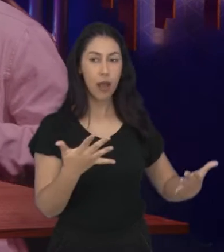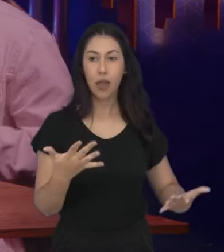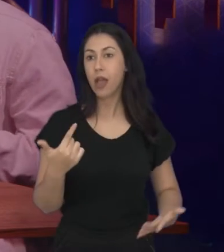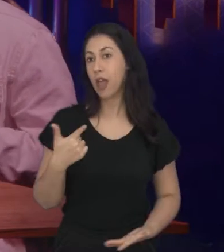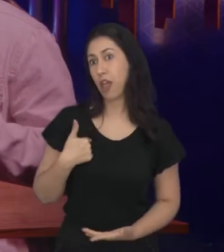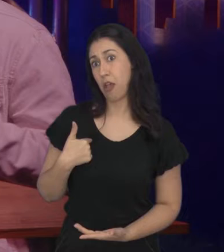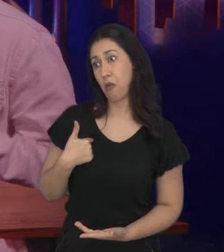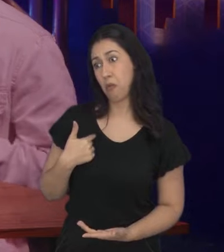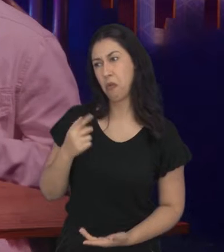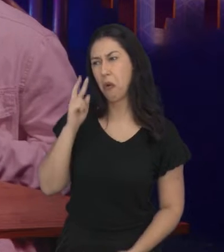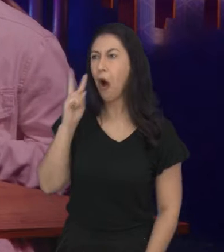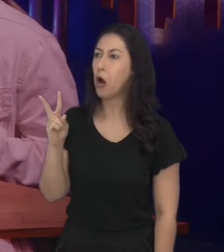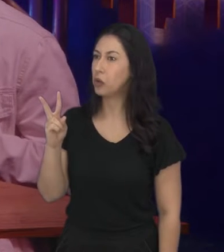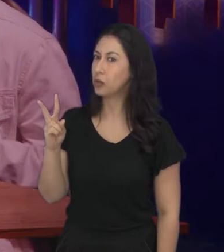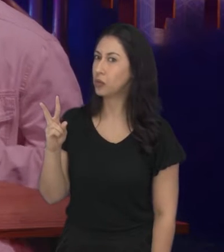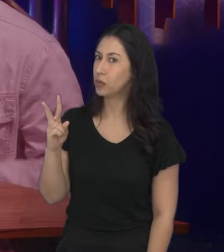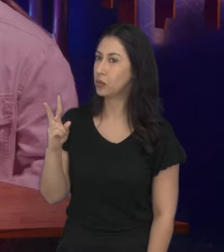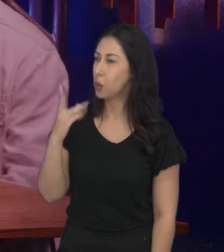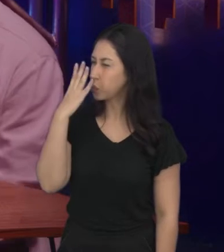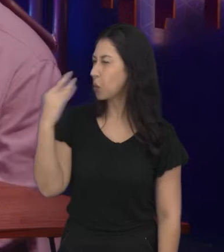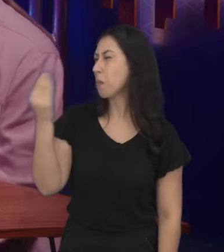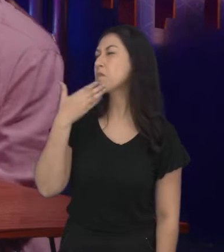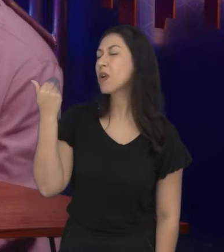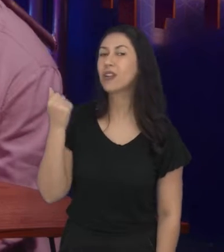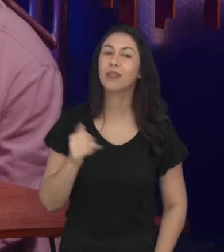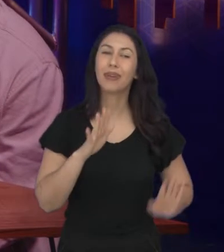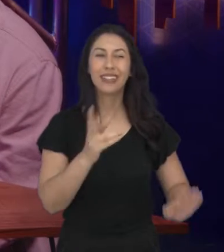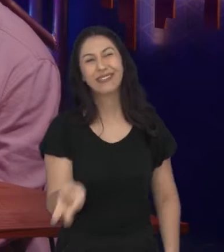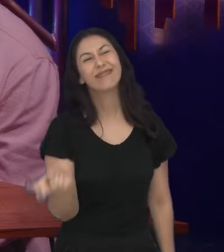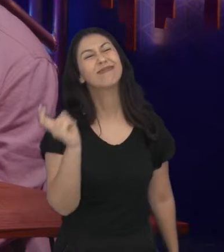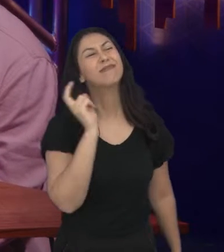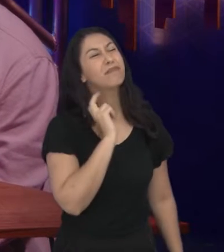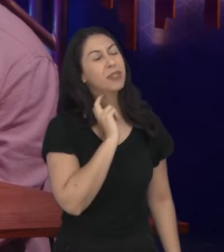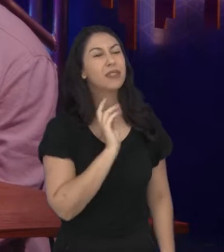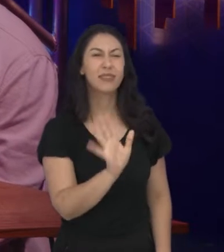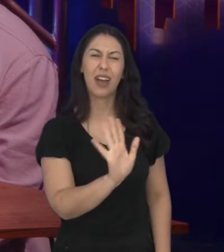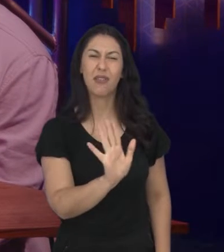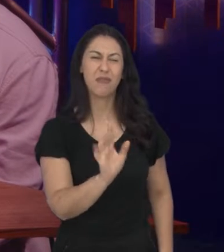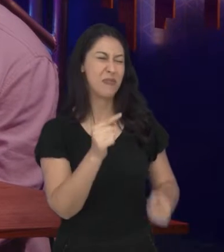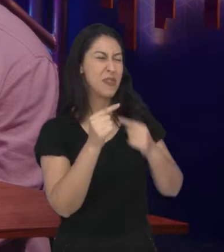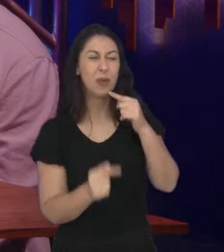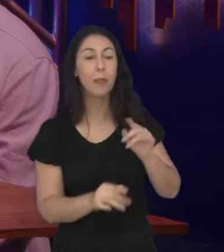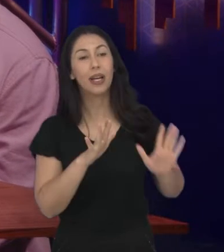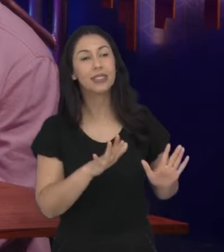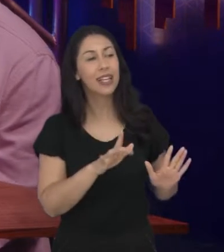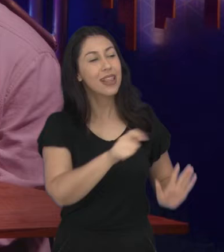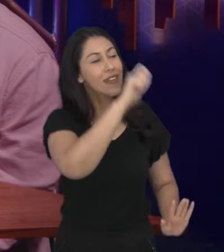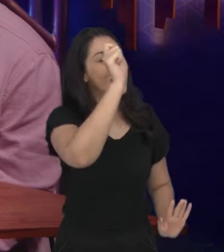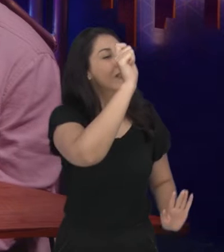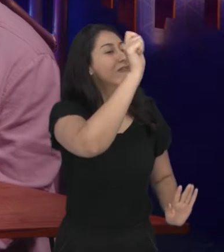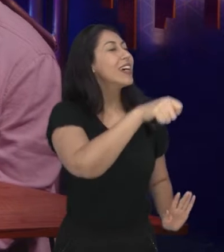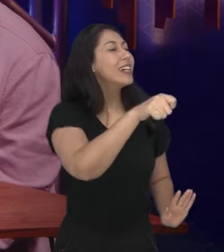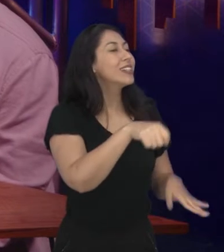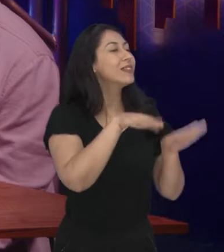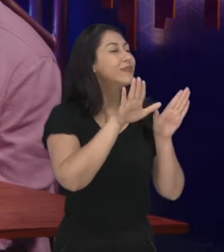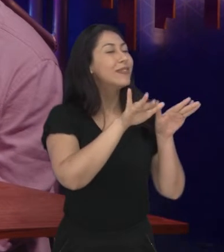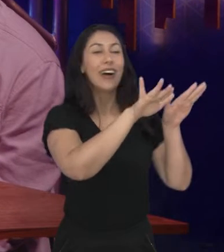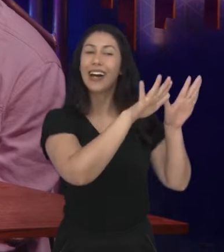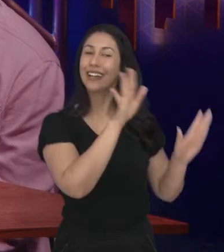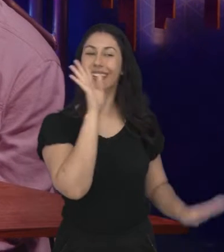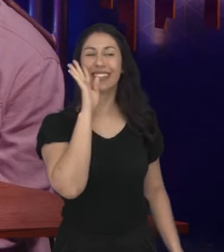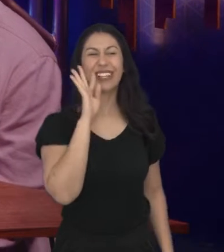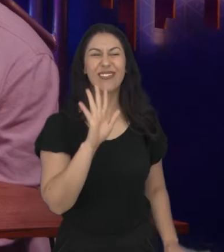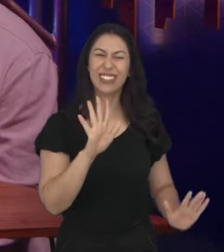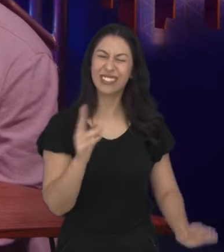prefiro o cara mas que vira lobo. Não no contexto do vampiro, né? Tipo uma fada. Uma fada que brilha no sol ia